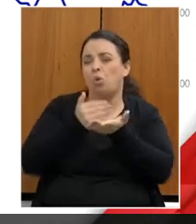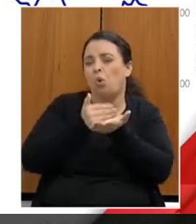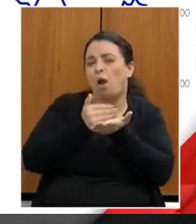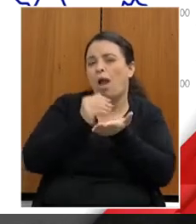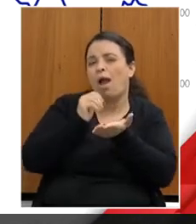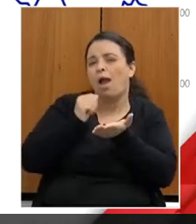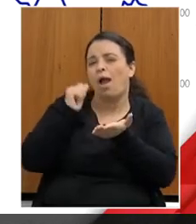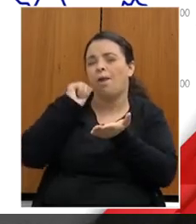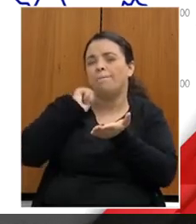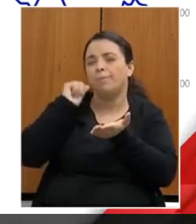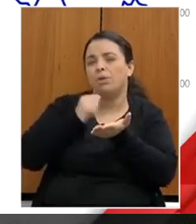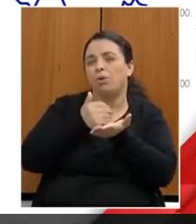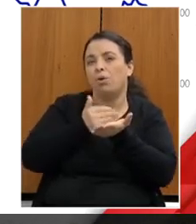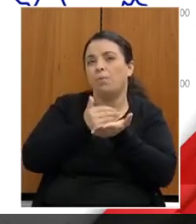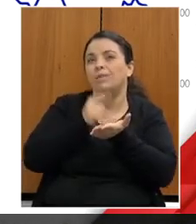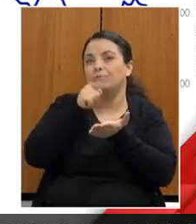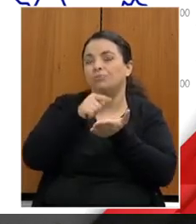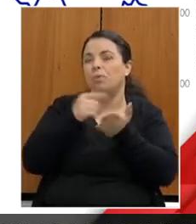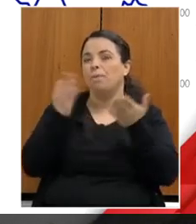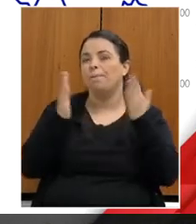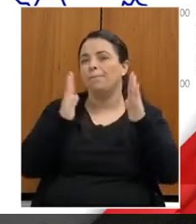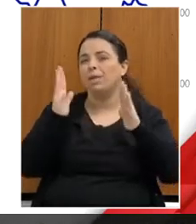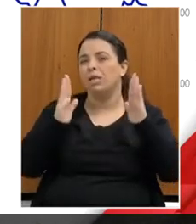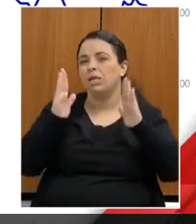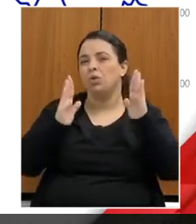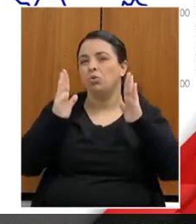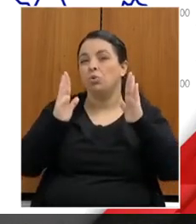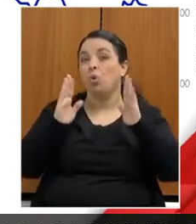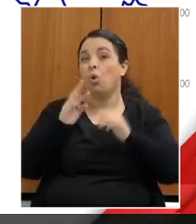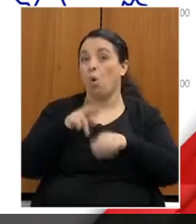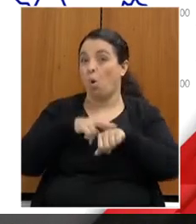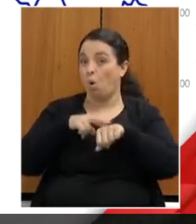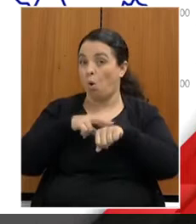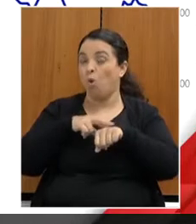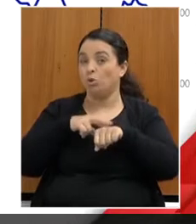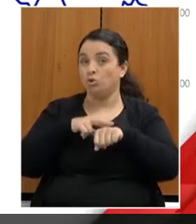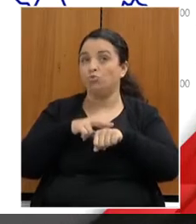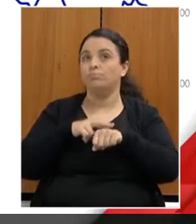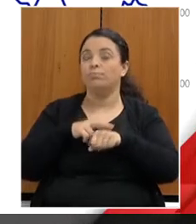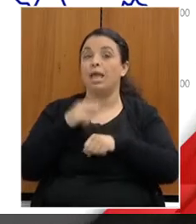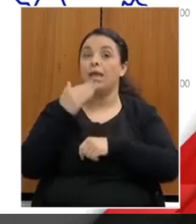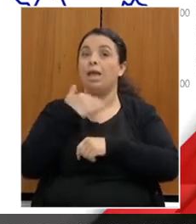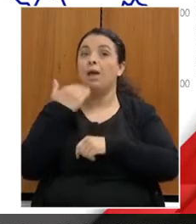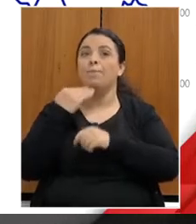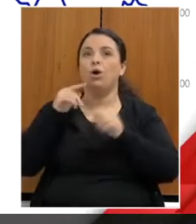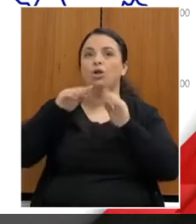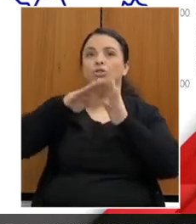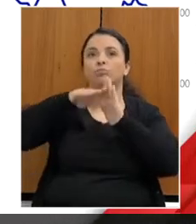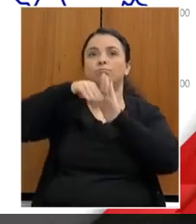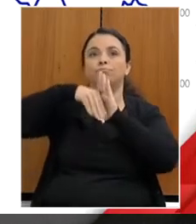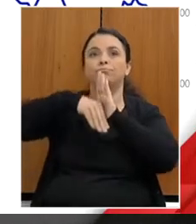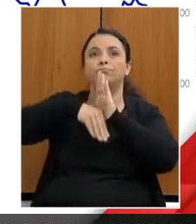a época da onda roxa. No entanto, o número de óbitos caiu e está num platô agora.